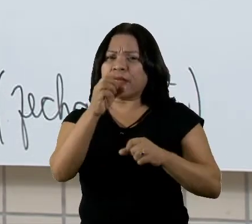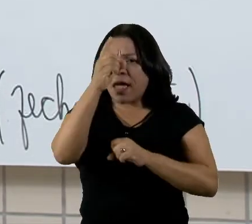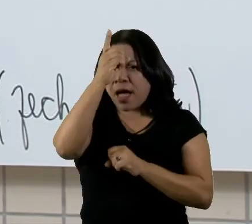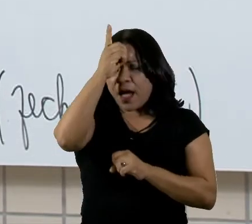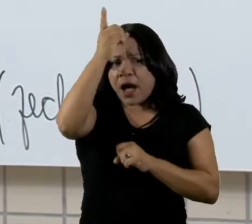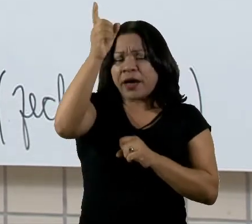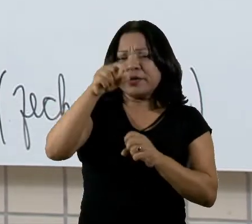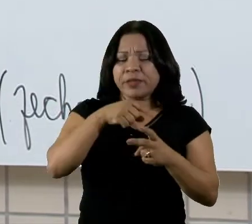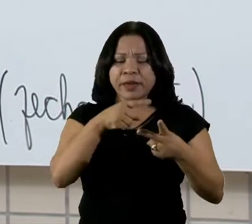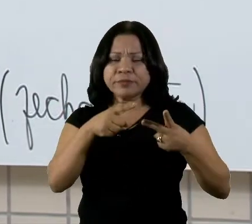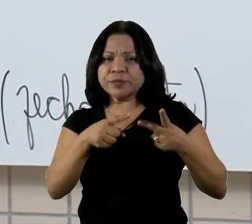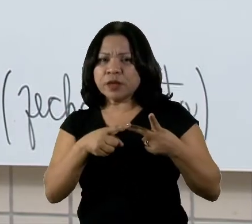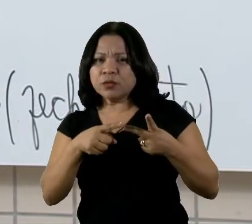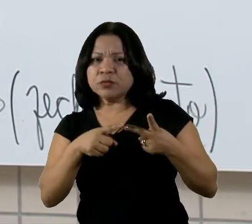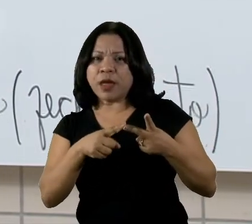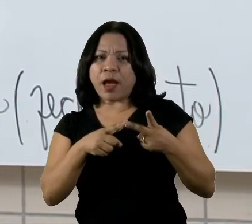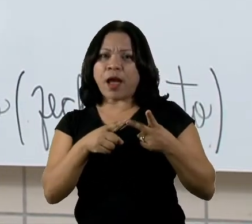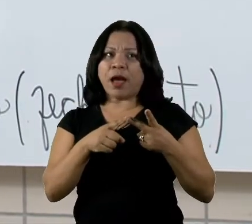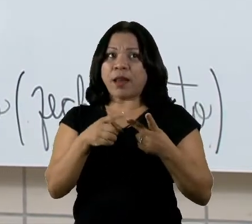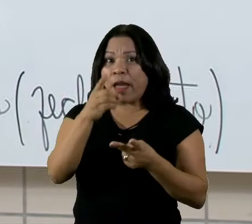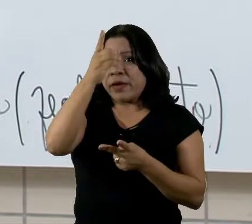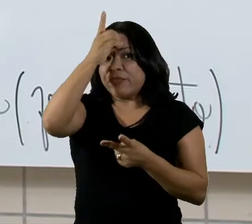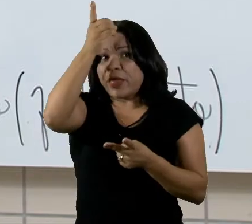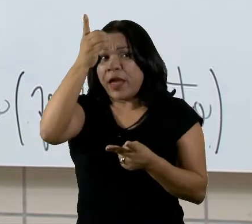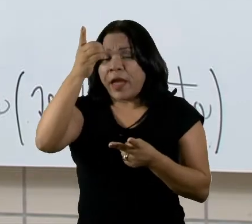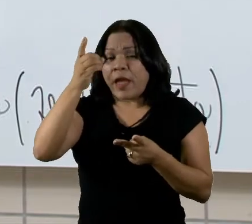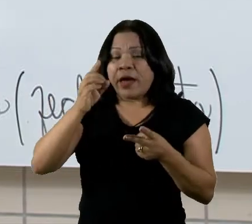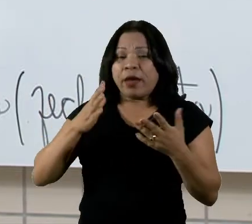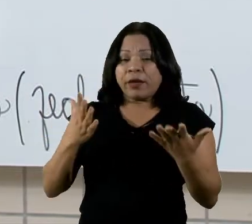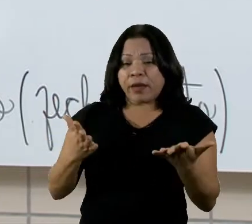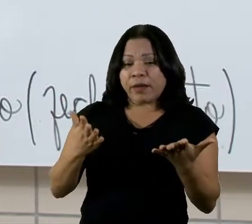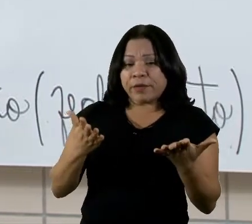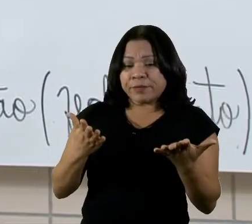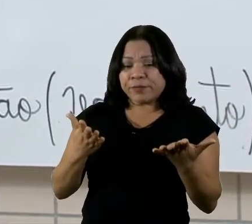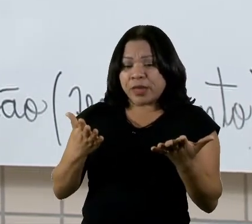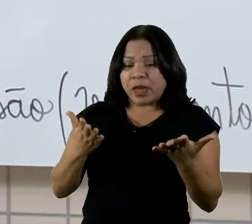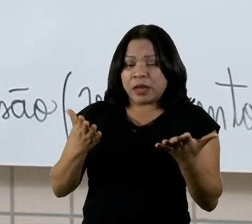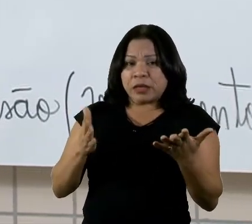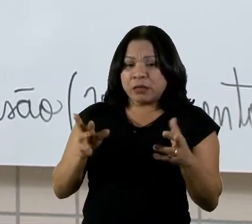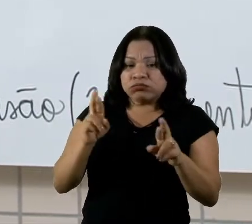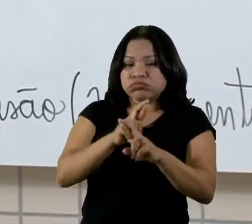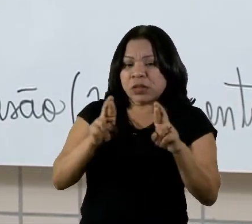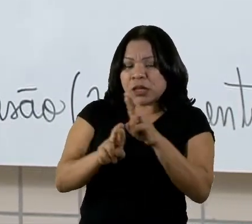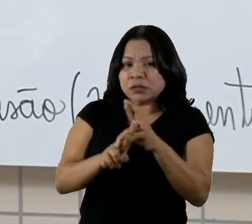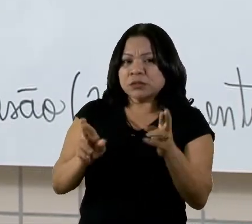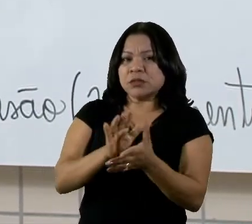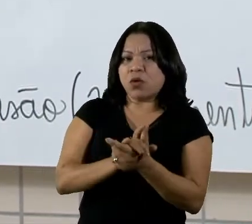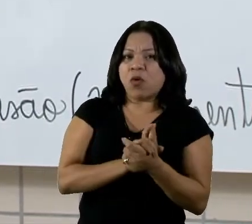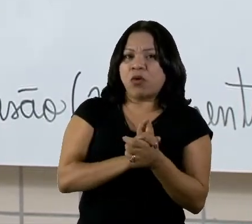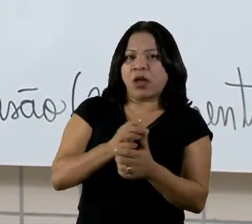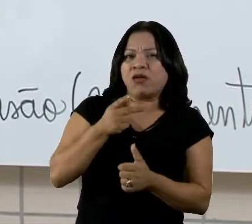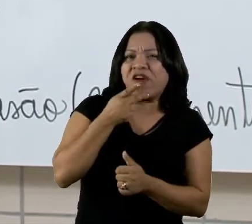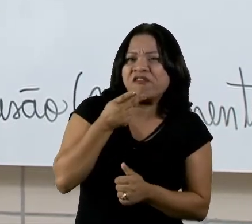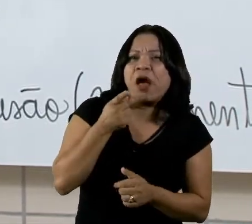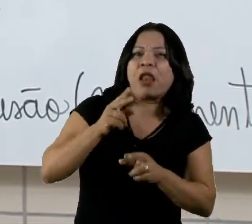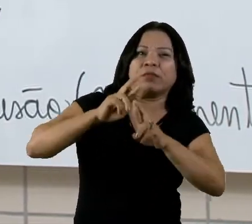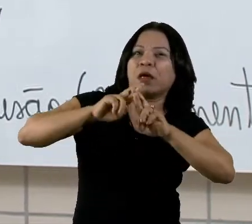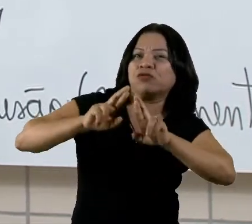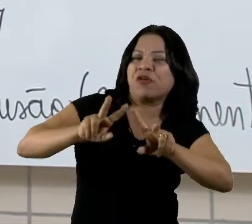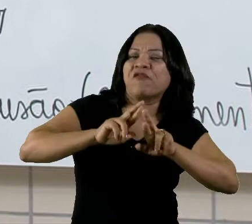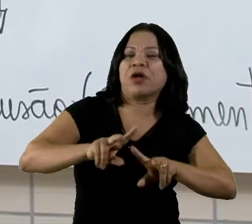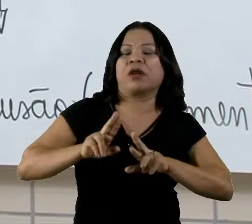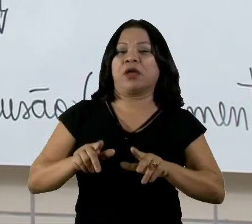relacionam. Você não vai desenvolver a ideia central falando de algo diferente, você tem que continuar na linha